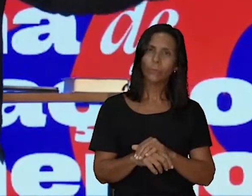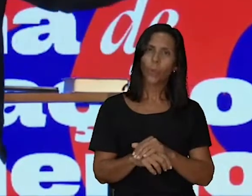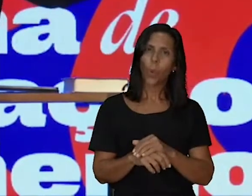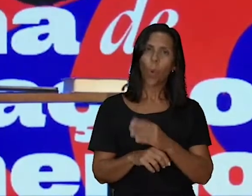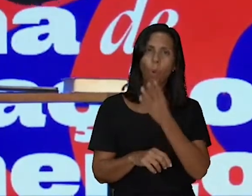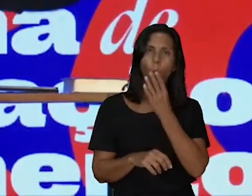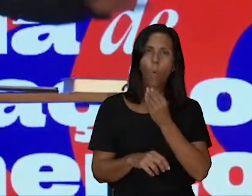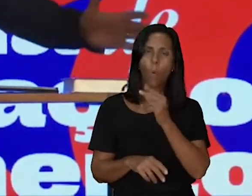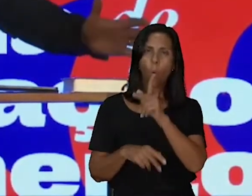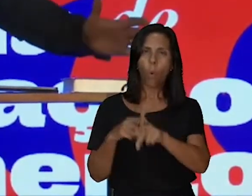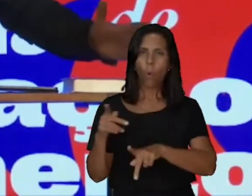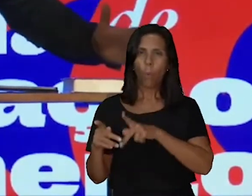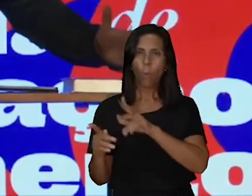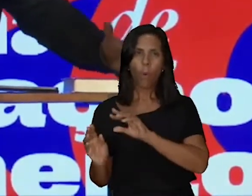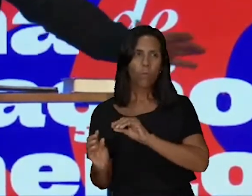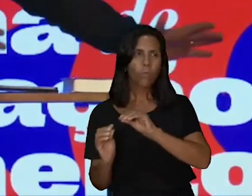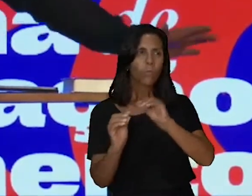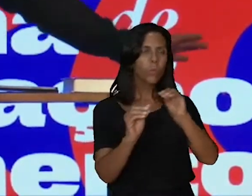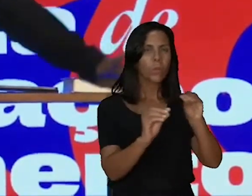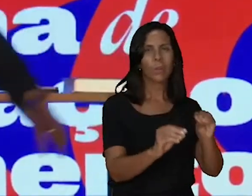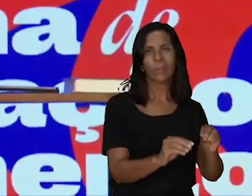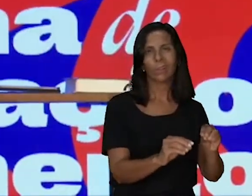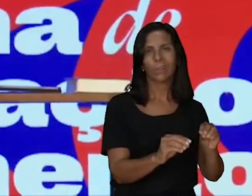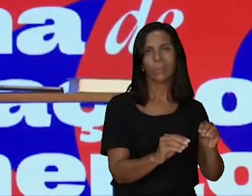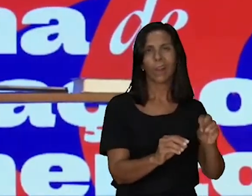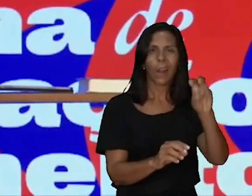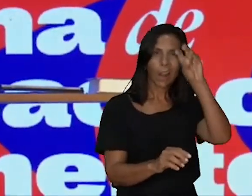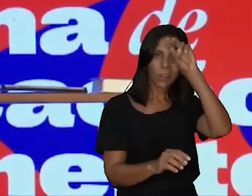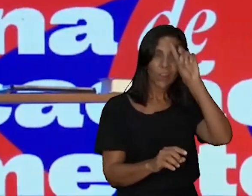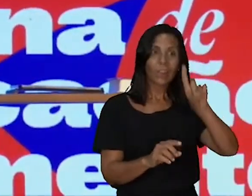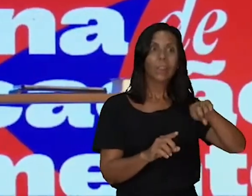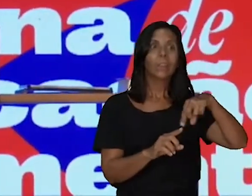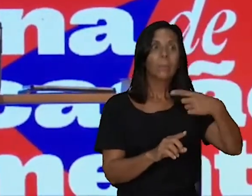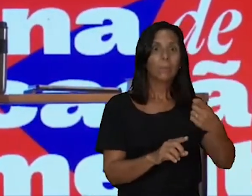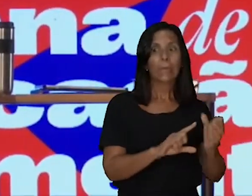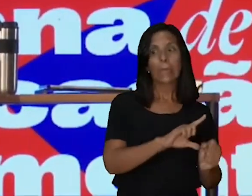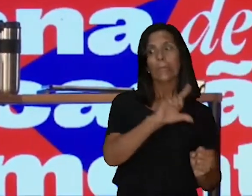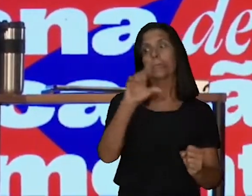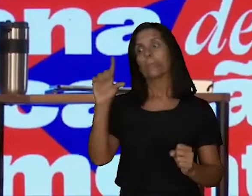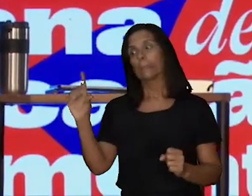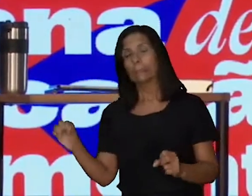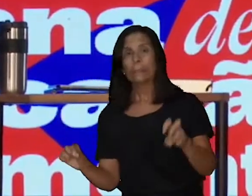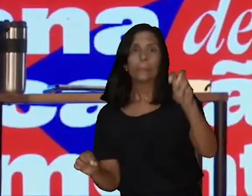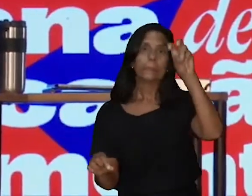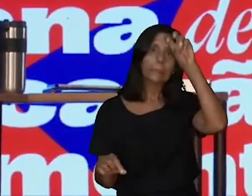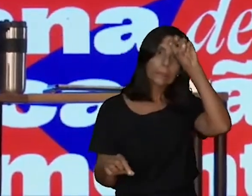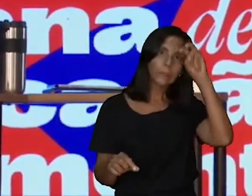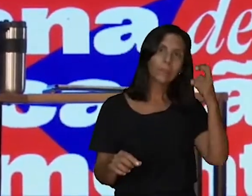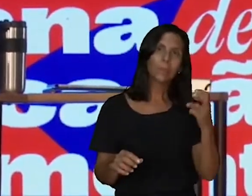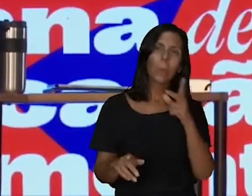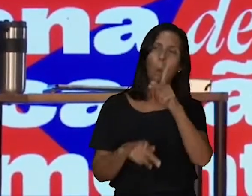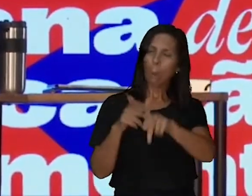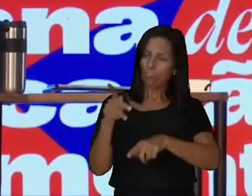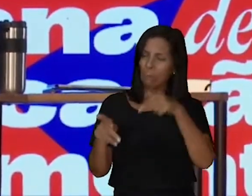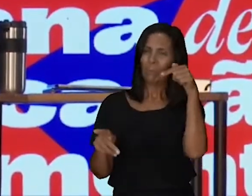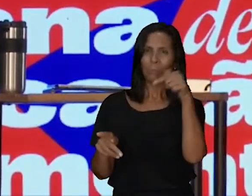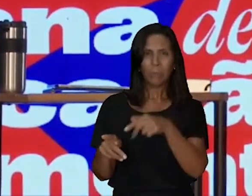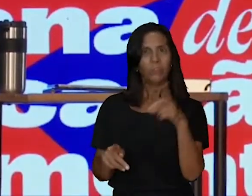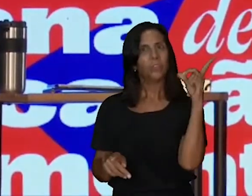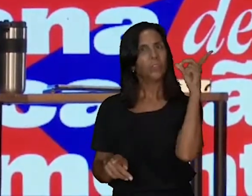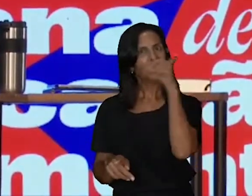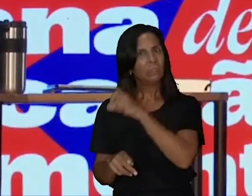a salvação de Israel era sair do Egito. Mas o povinho miserento